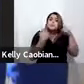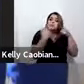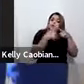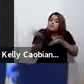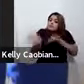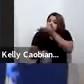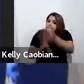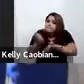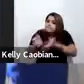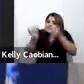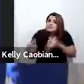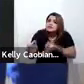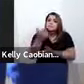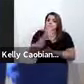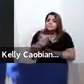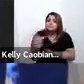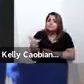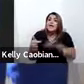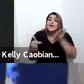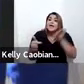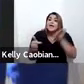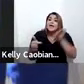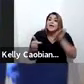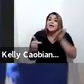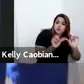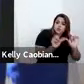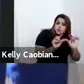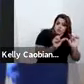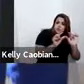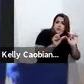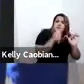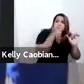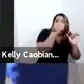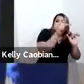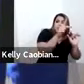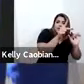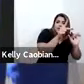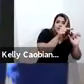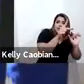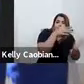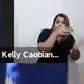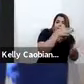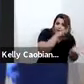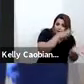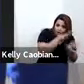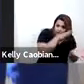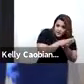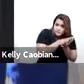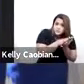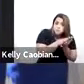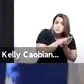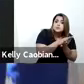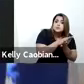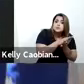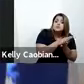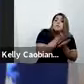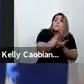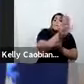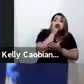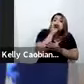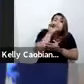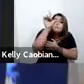Ela queria reduzir seu custo em cima da mão de obra, e embora a mão de obra é um dos menores